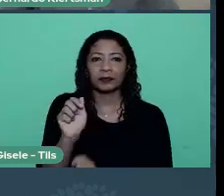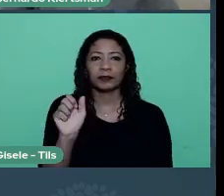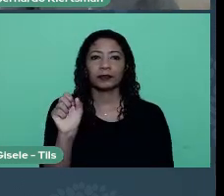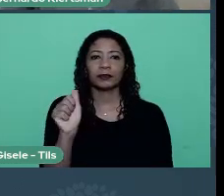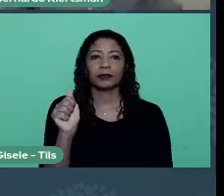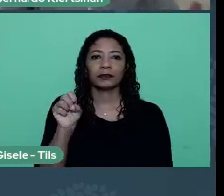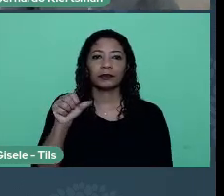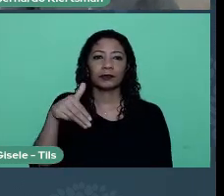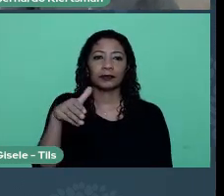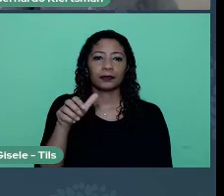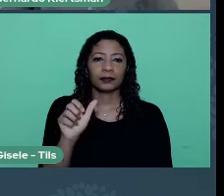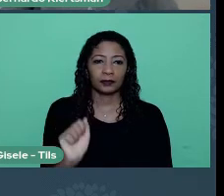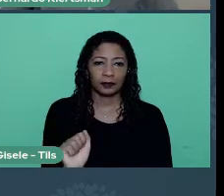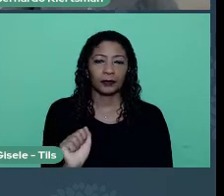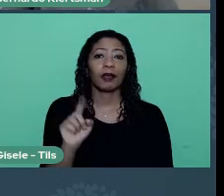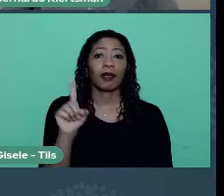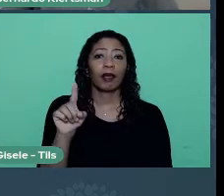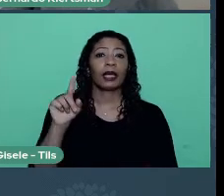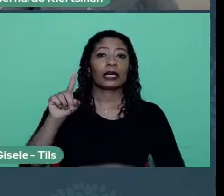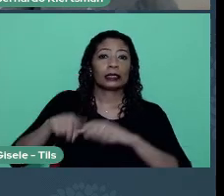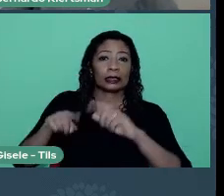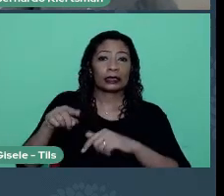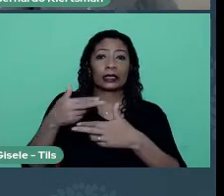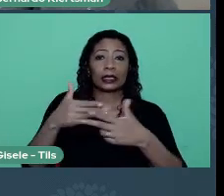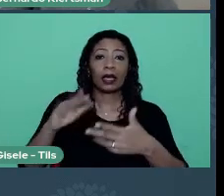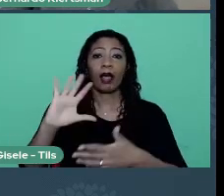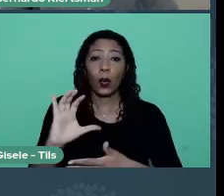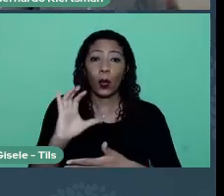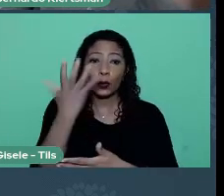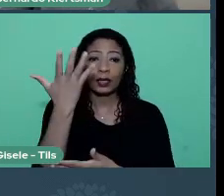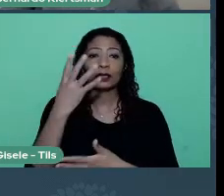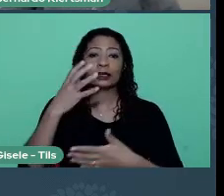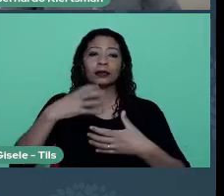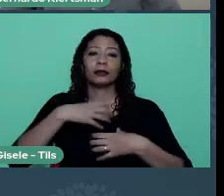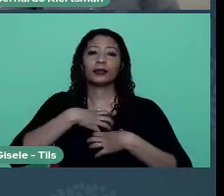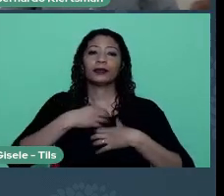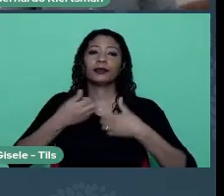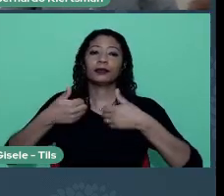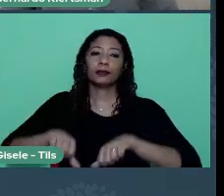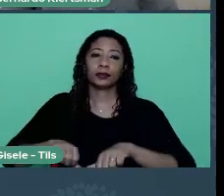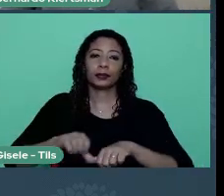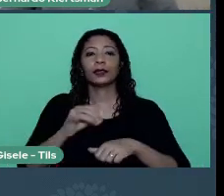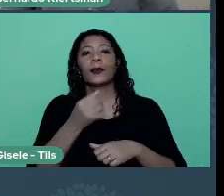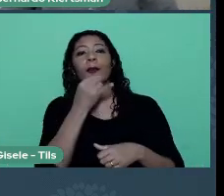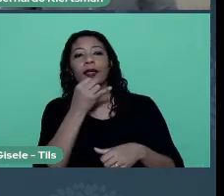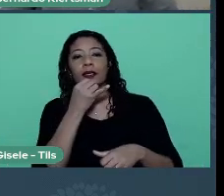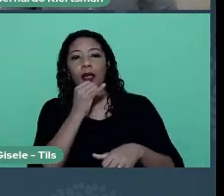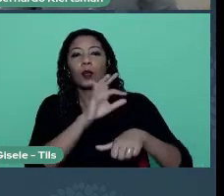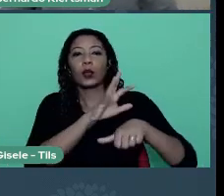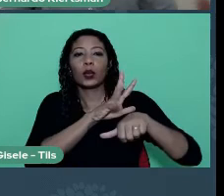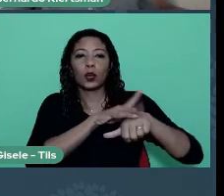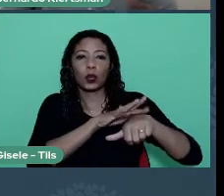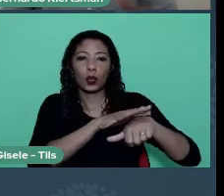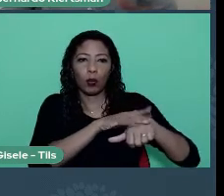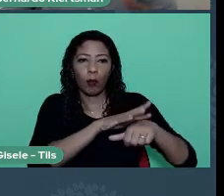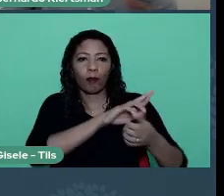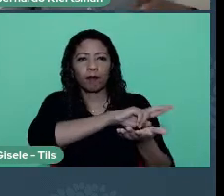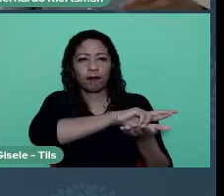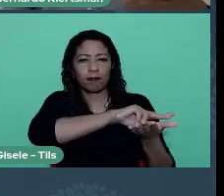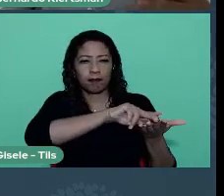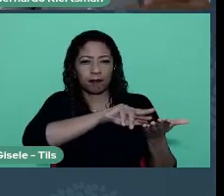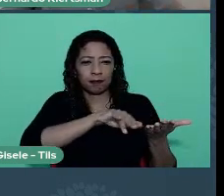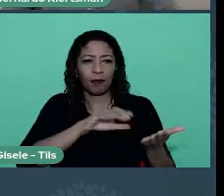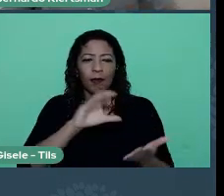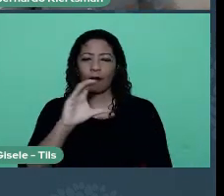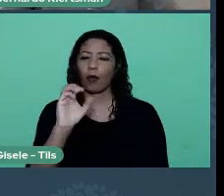fatores desencadeantes ou fatores agravantes, como comorbidades, que nós já vimos aí anterior, e alguma